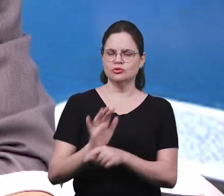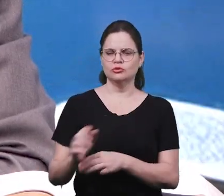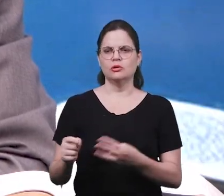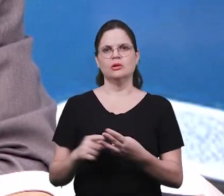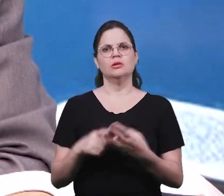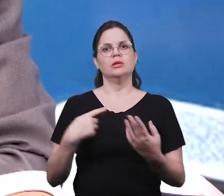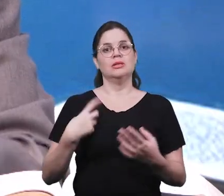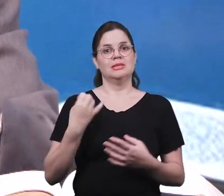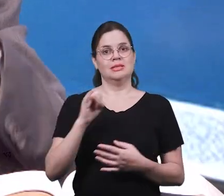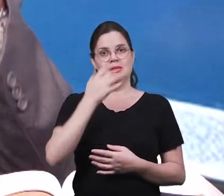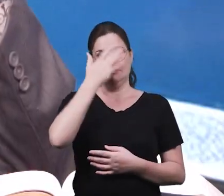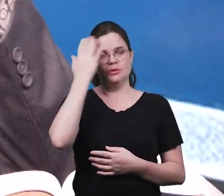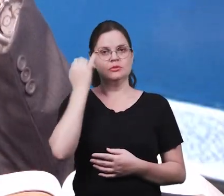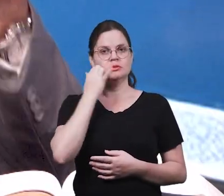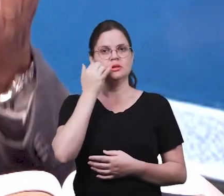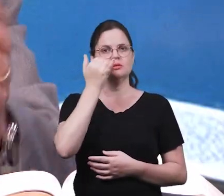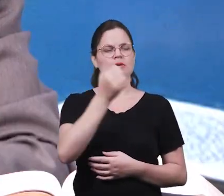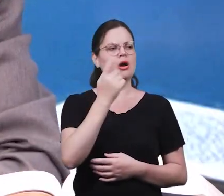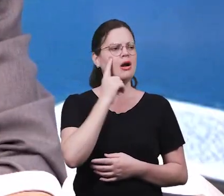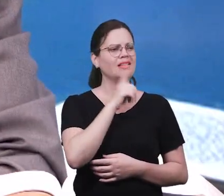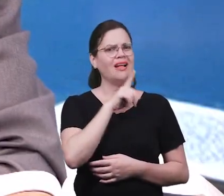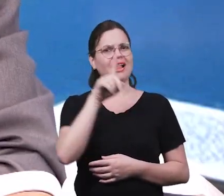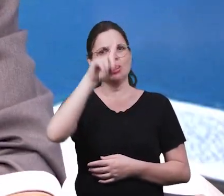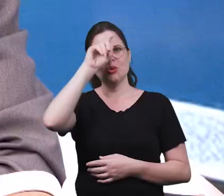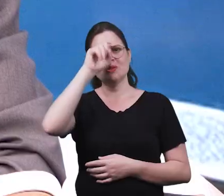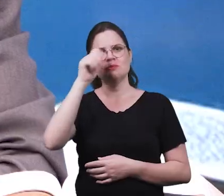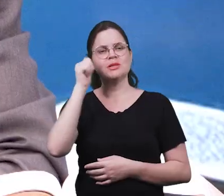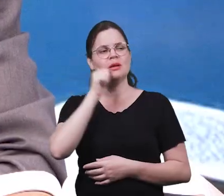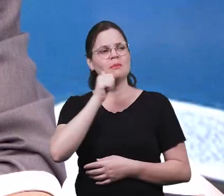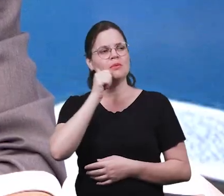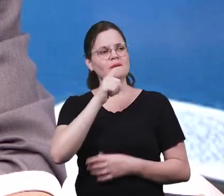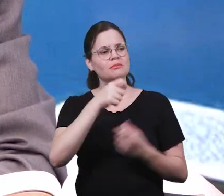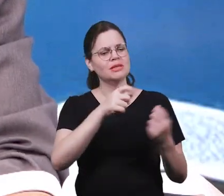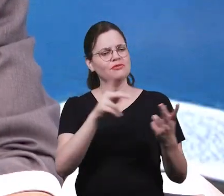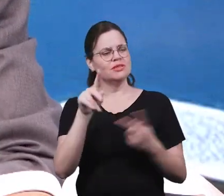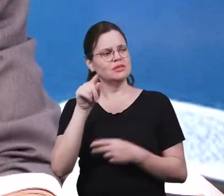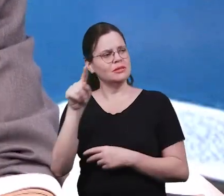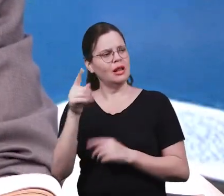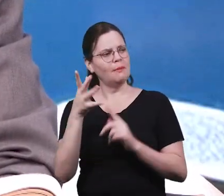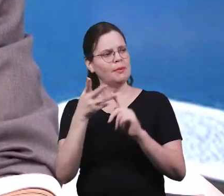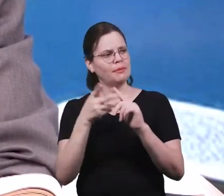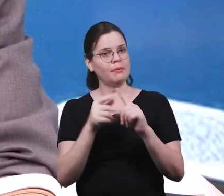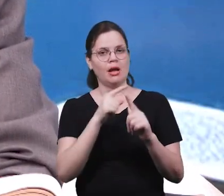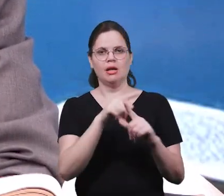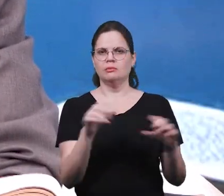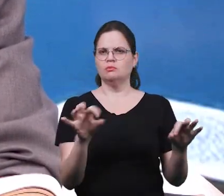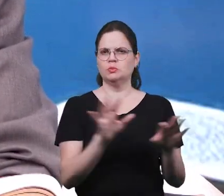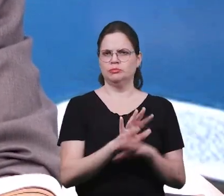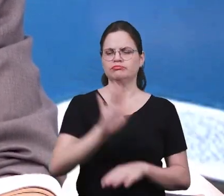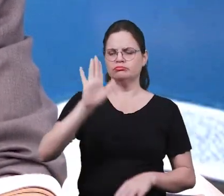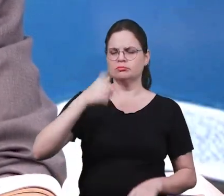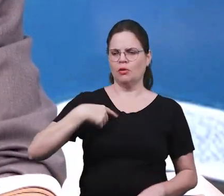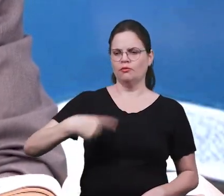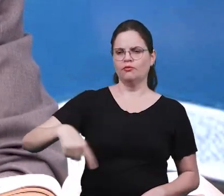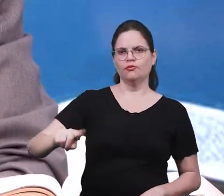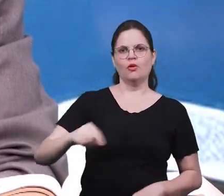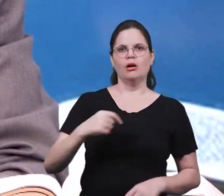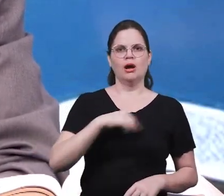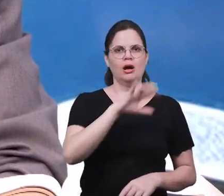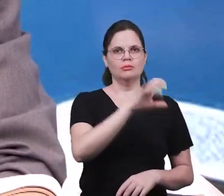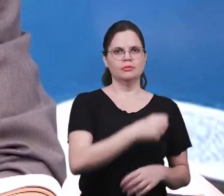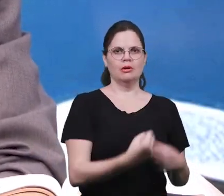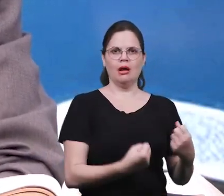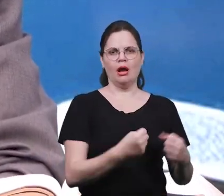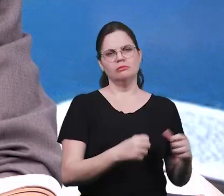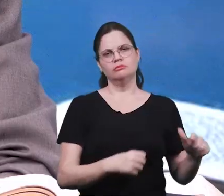alguém telefonou, diz, tem fulano no hospital, precisando fazer uma visita, e ele se prontifica imediatamente. Eu já